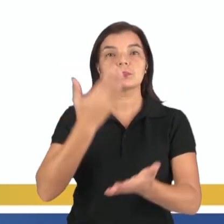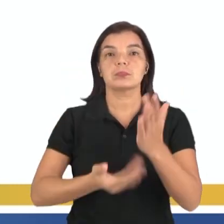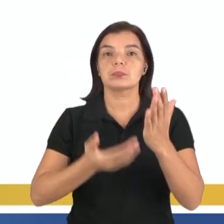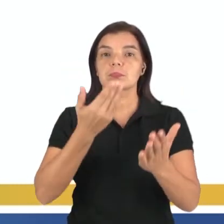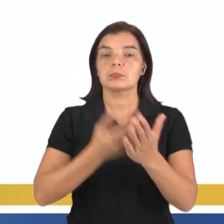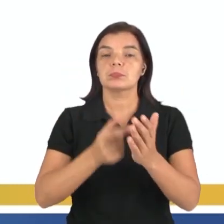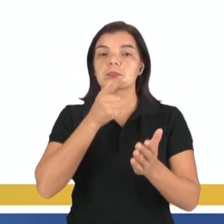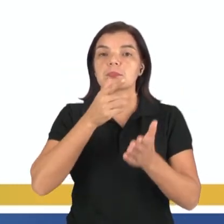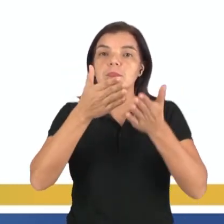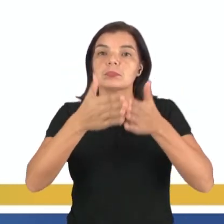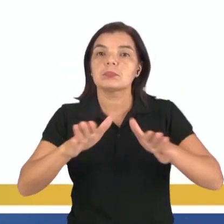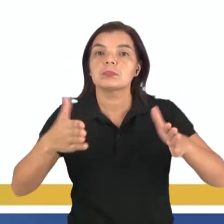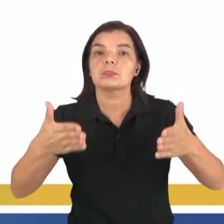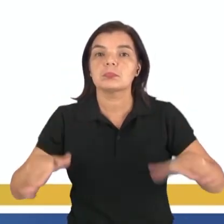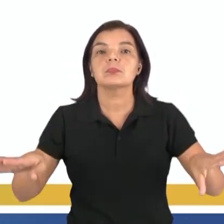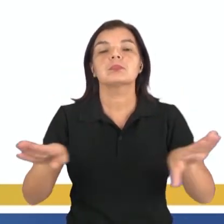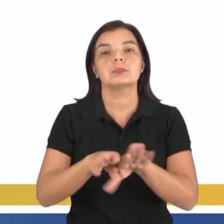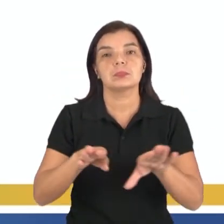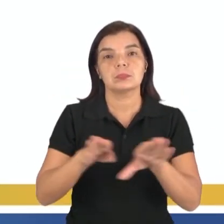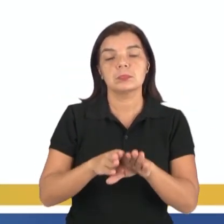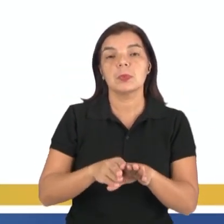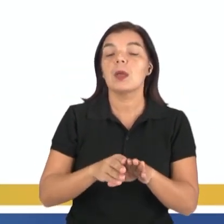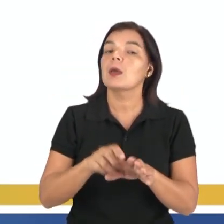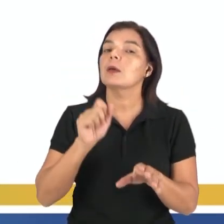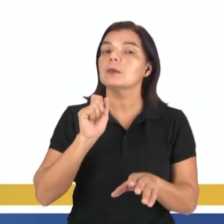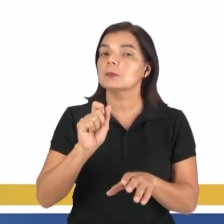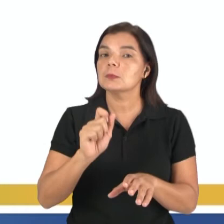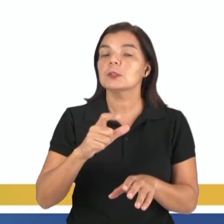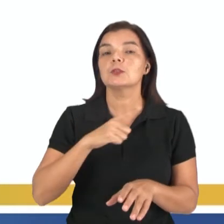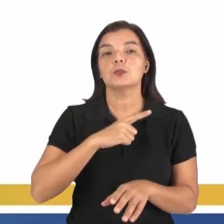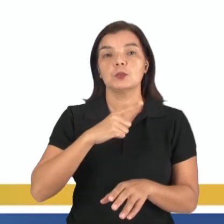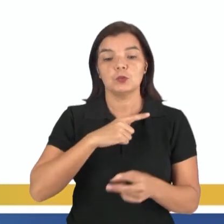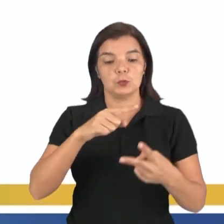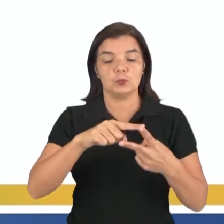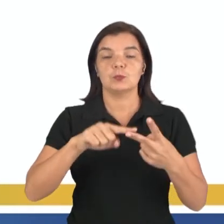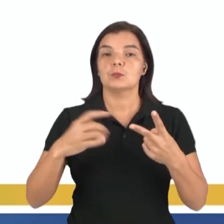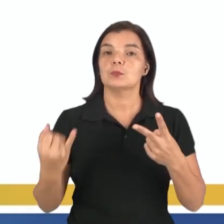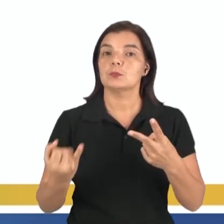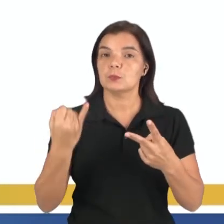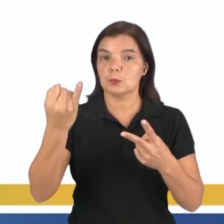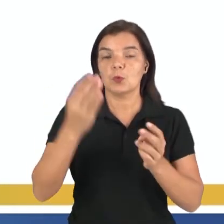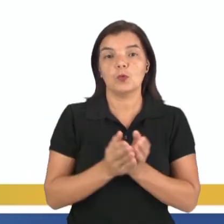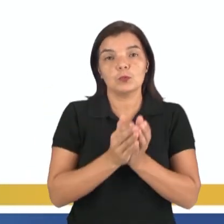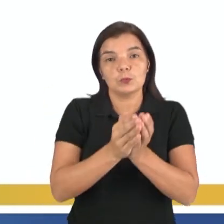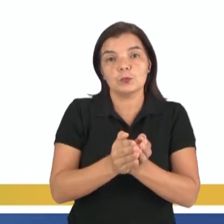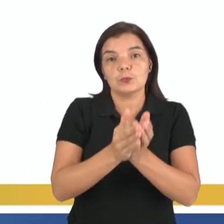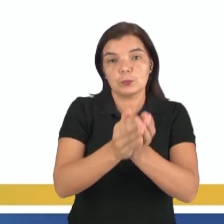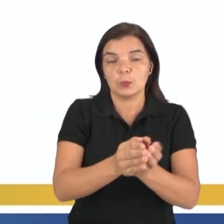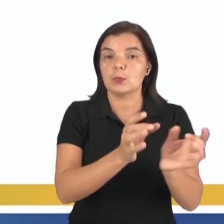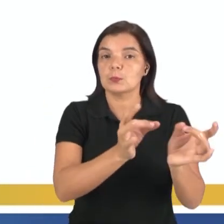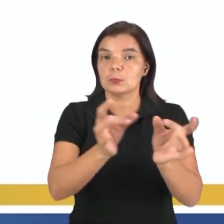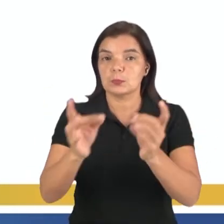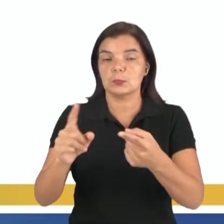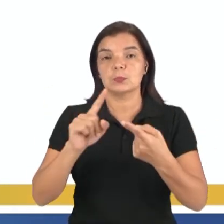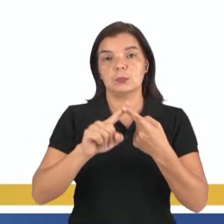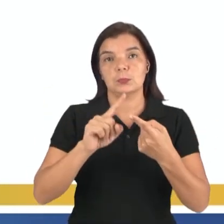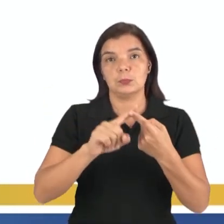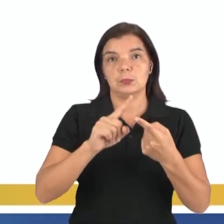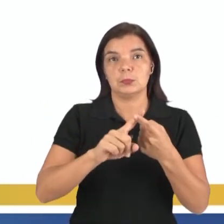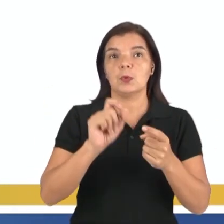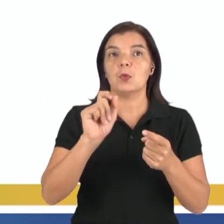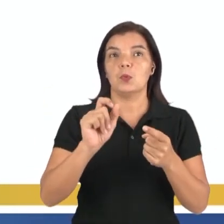vai perder a saída para o mar, né? Essa saída para o mar que tinham 2 importantes portos comerciais para eles, que